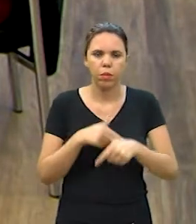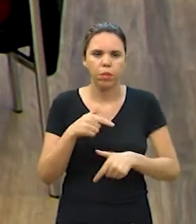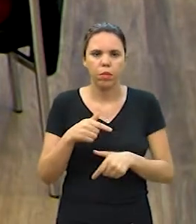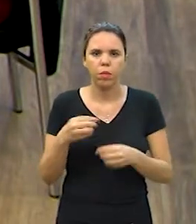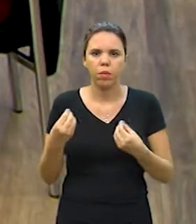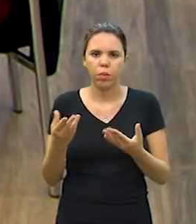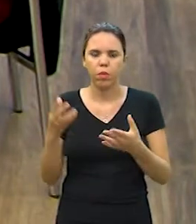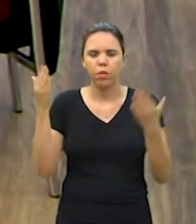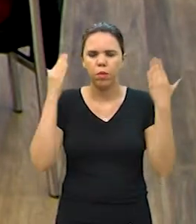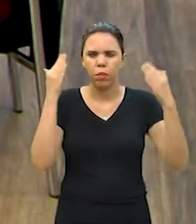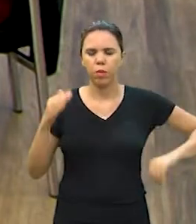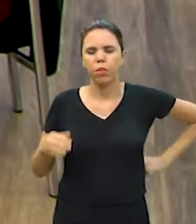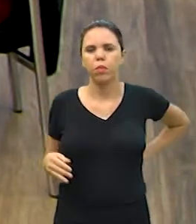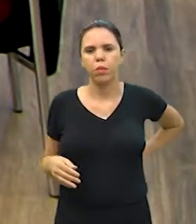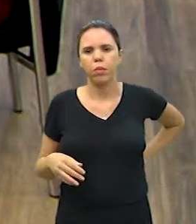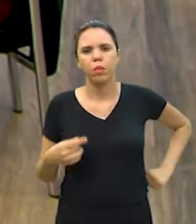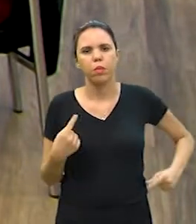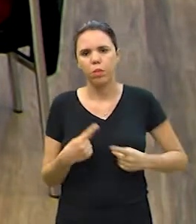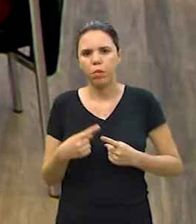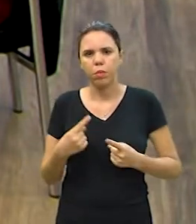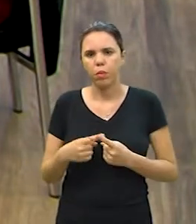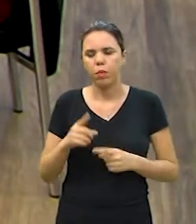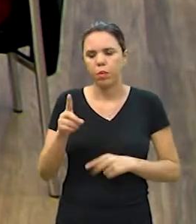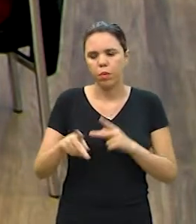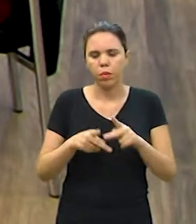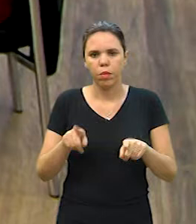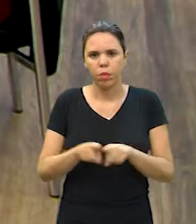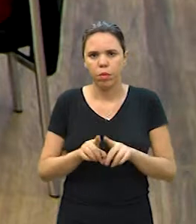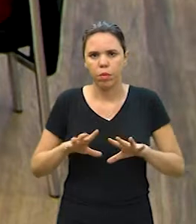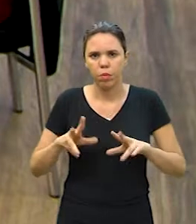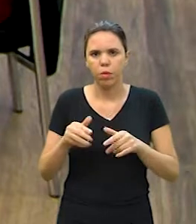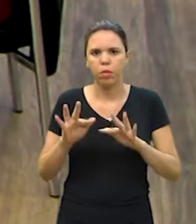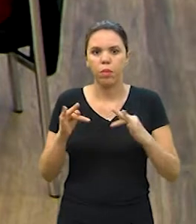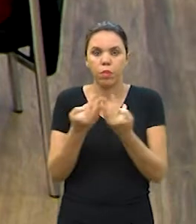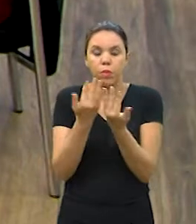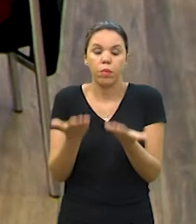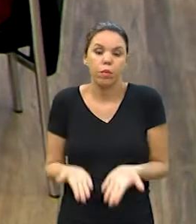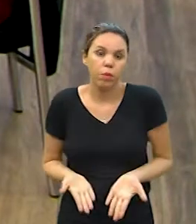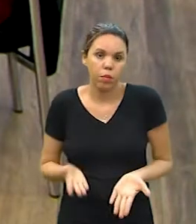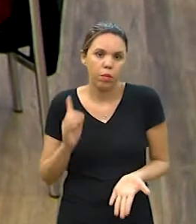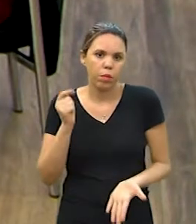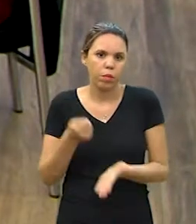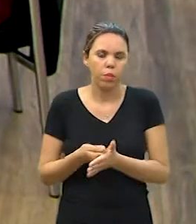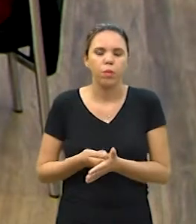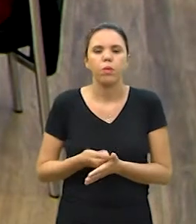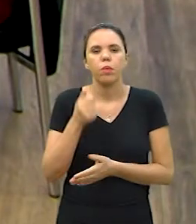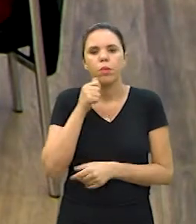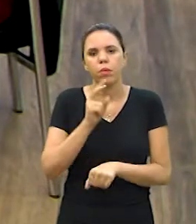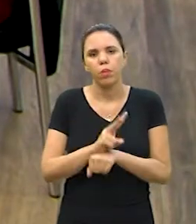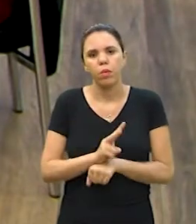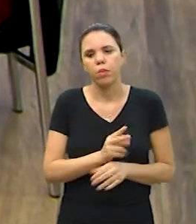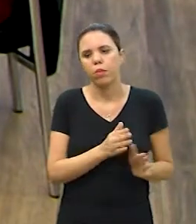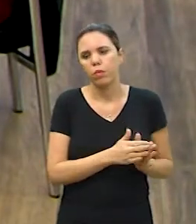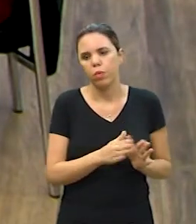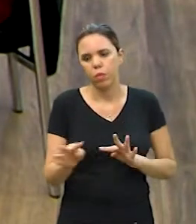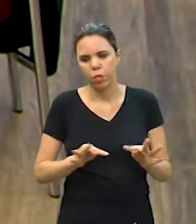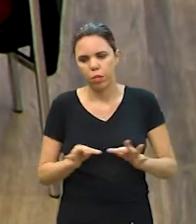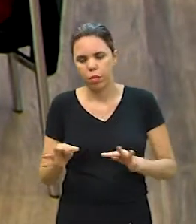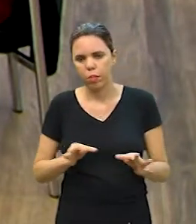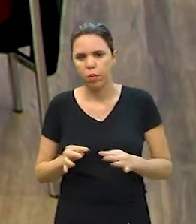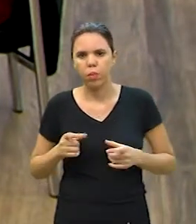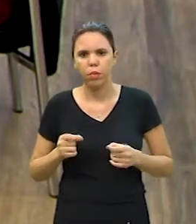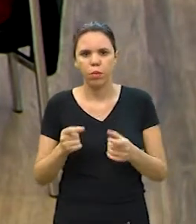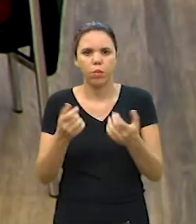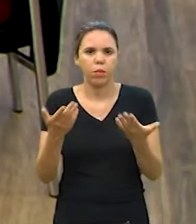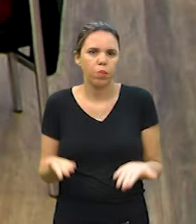trabalho psicológico também, né? Porque além do paciente tem toda a família. Então, garantir esta mulher durante o